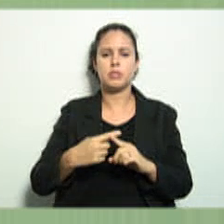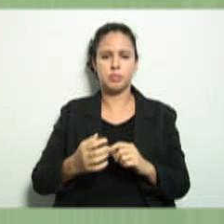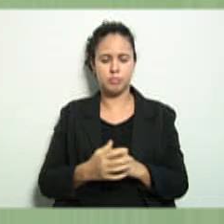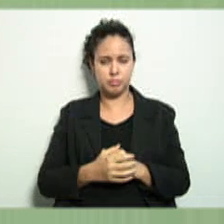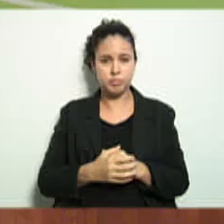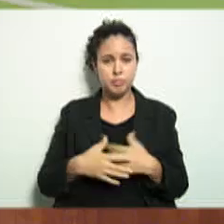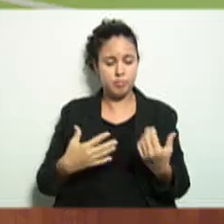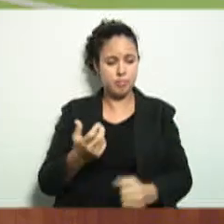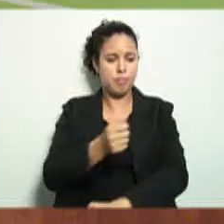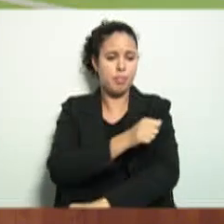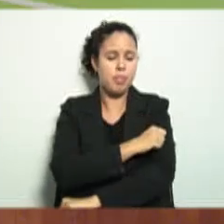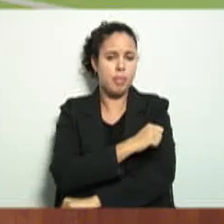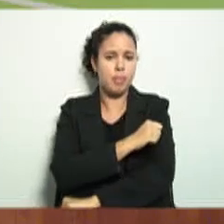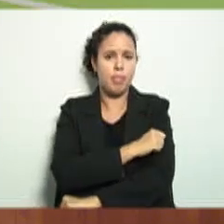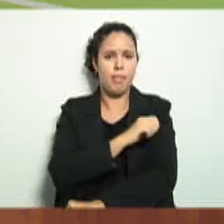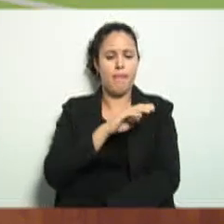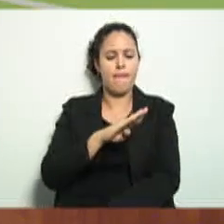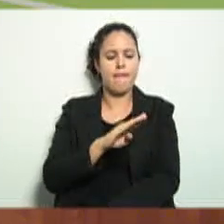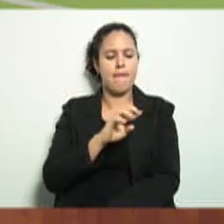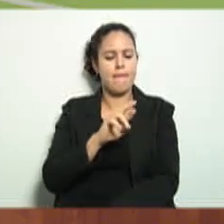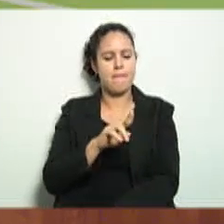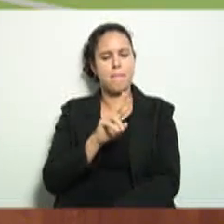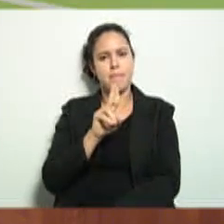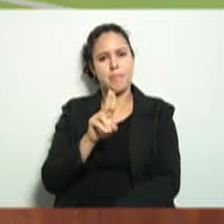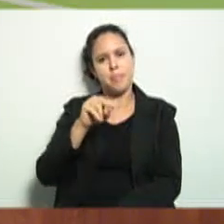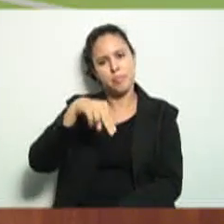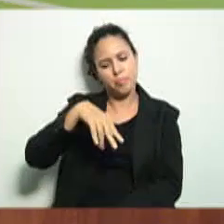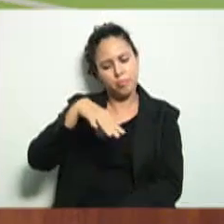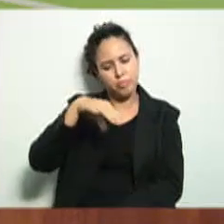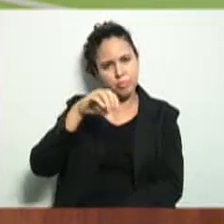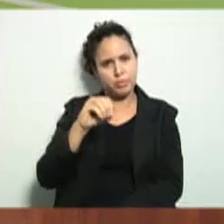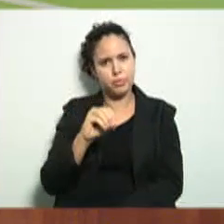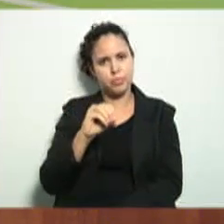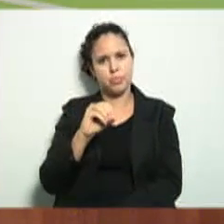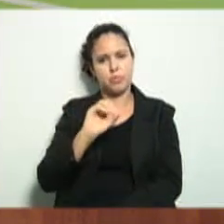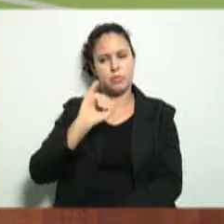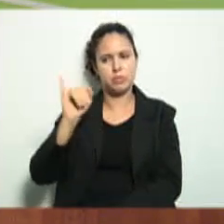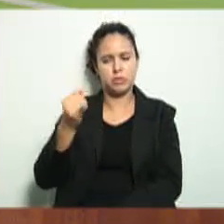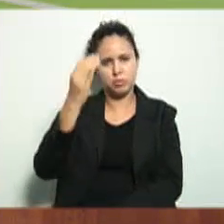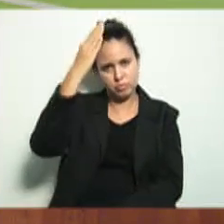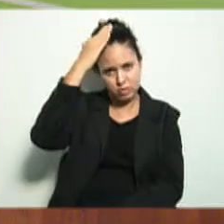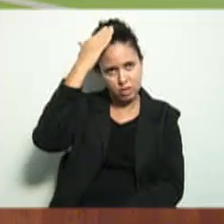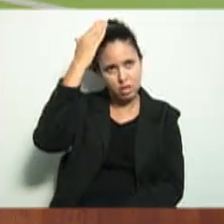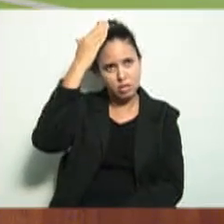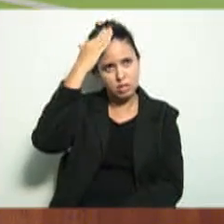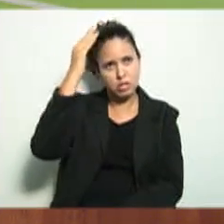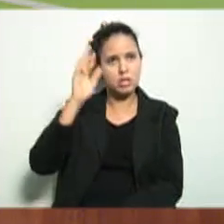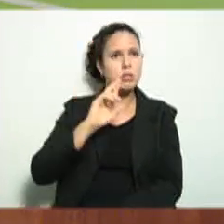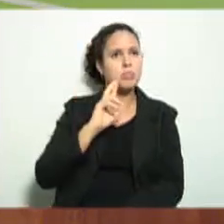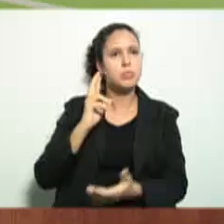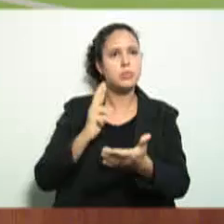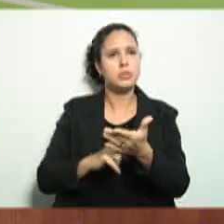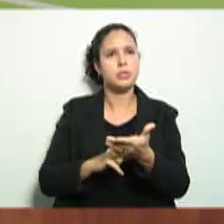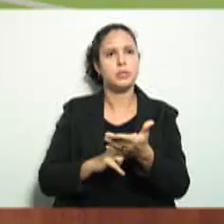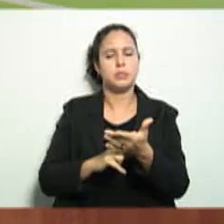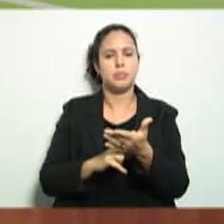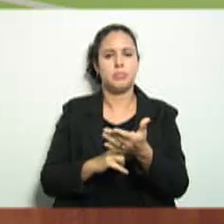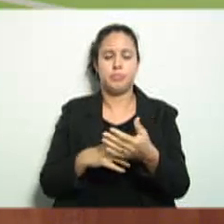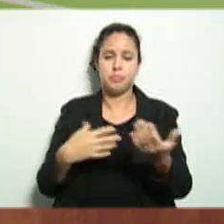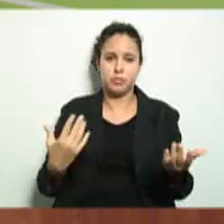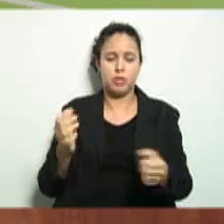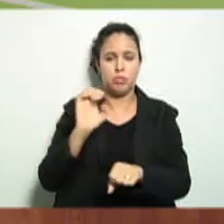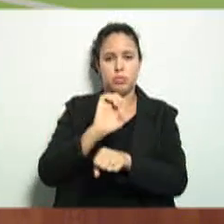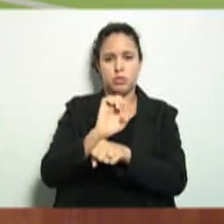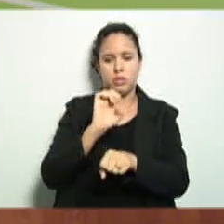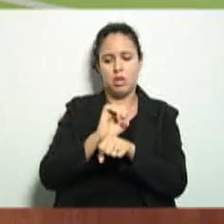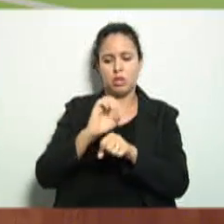de Ji-Paraná. Valeu, Bruno. A gente vai ler sua resposta agora. Então, o Bruno diz que quando o Estado, juntamente com